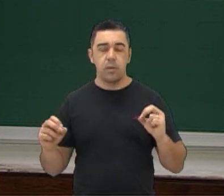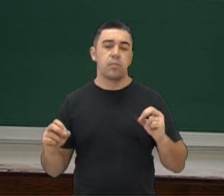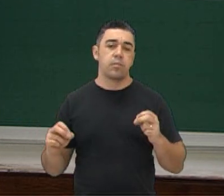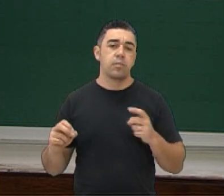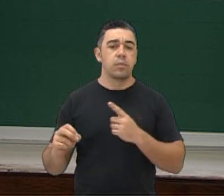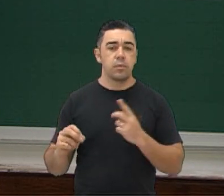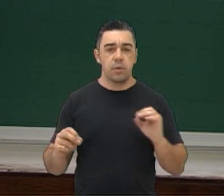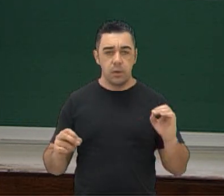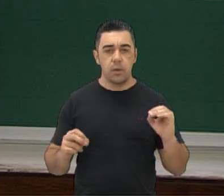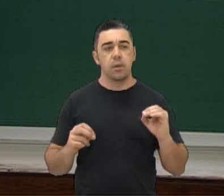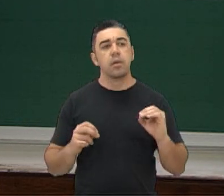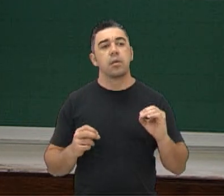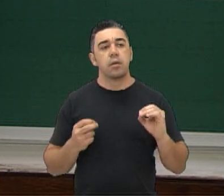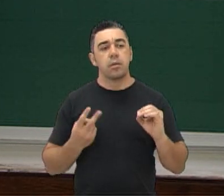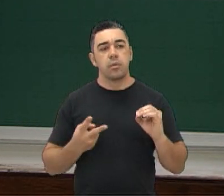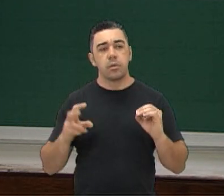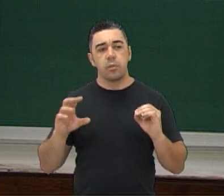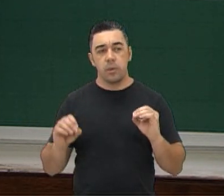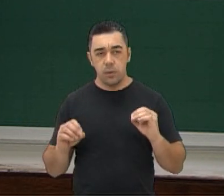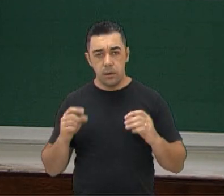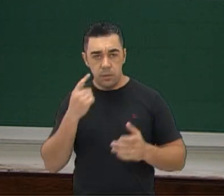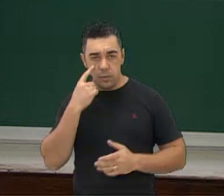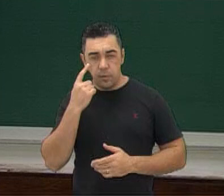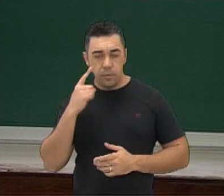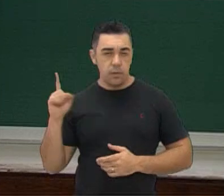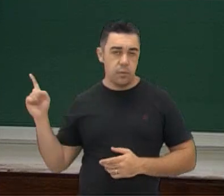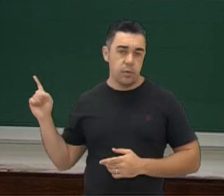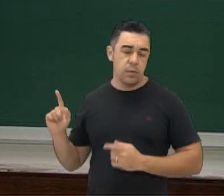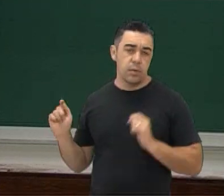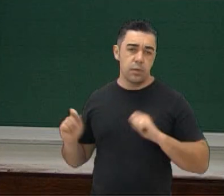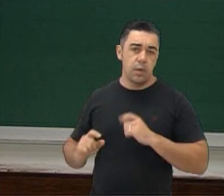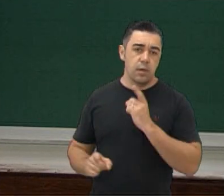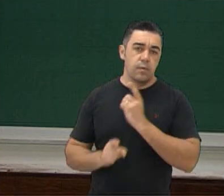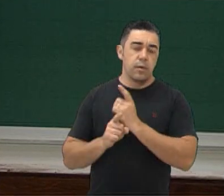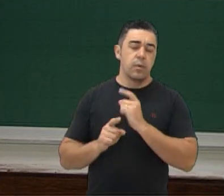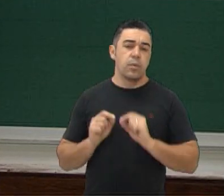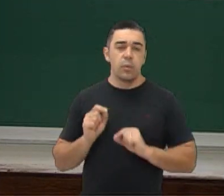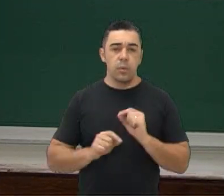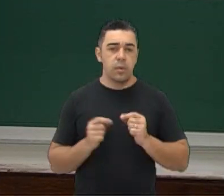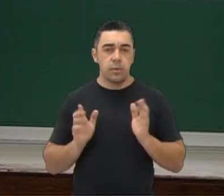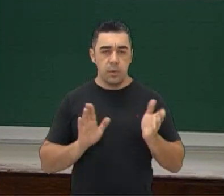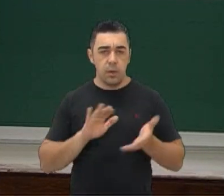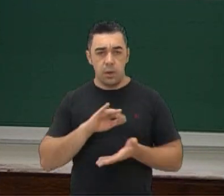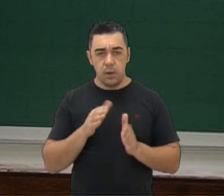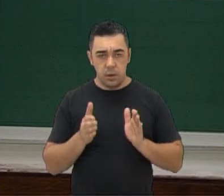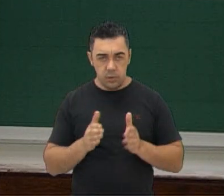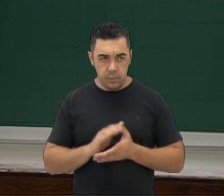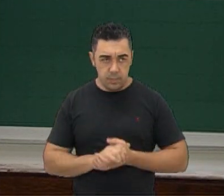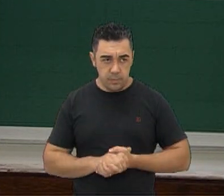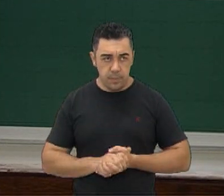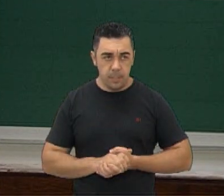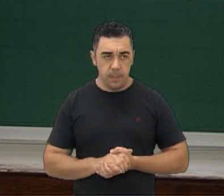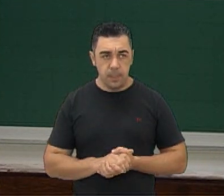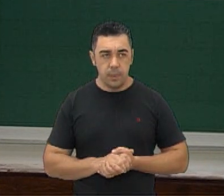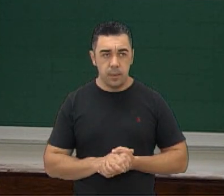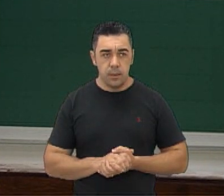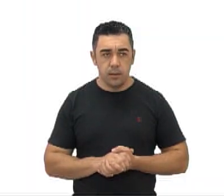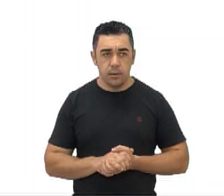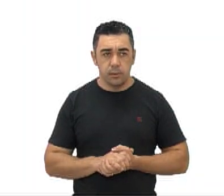caixa. Você agora consegue visualizar qual é a massa da caixa.